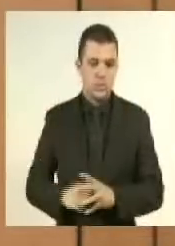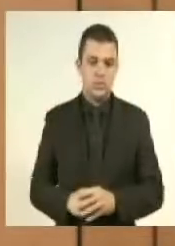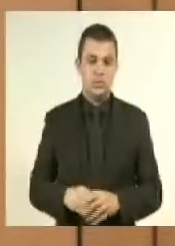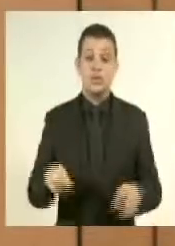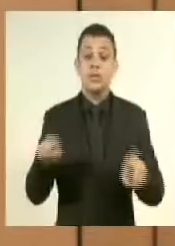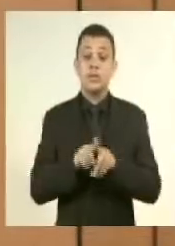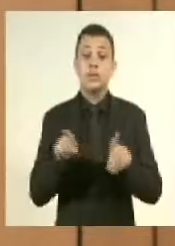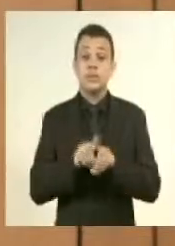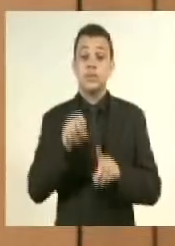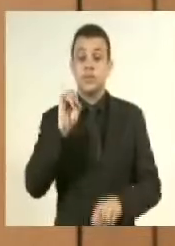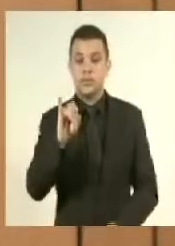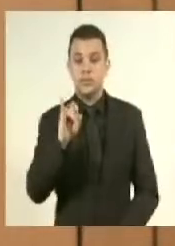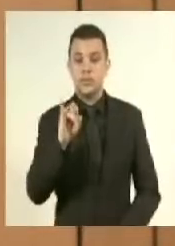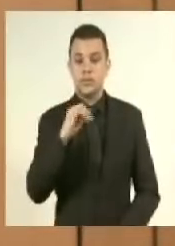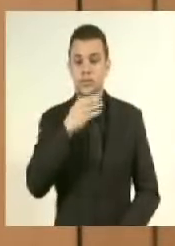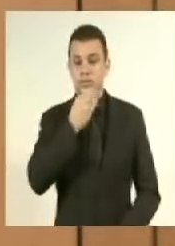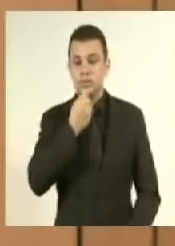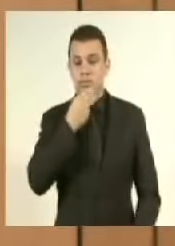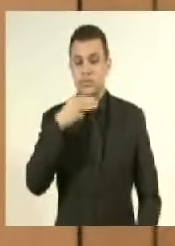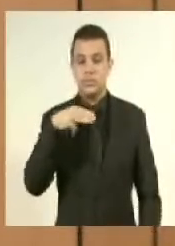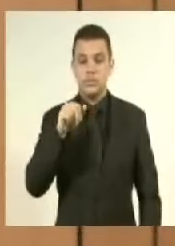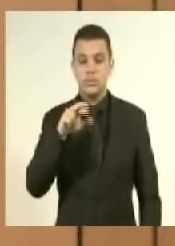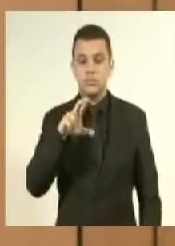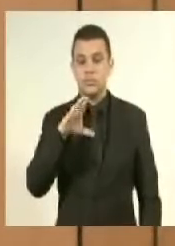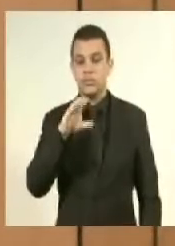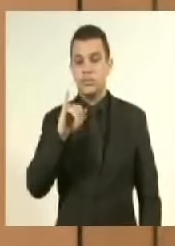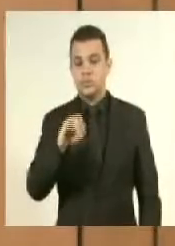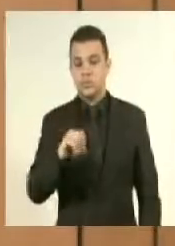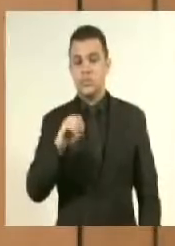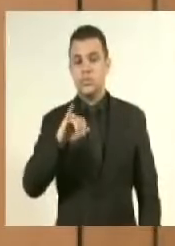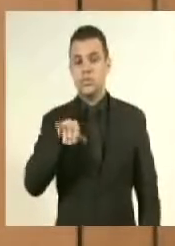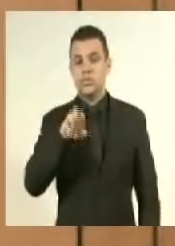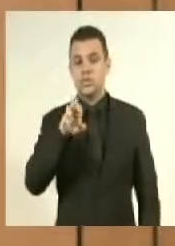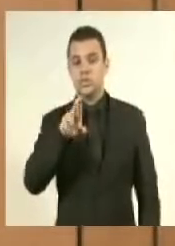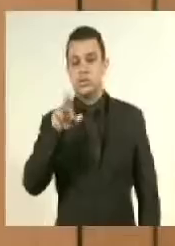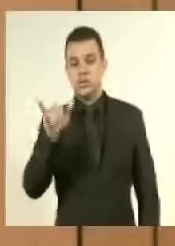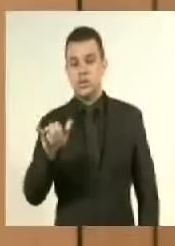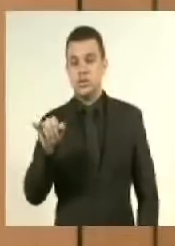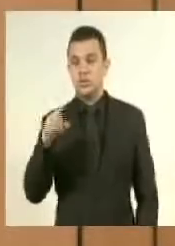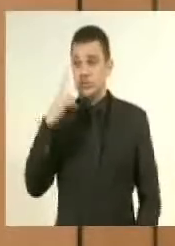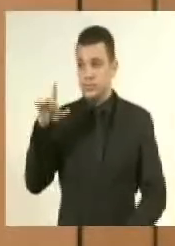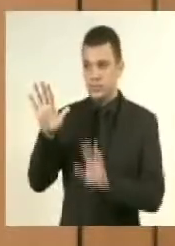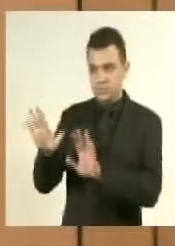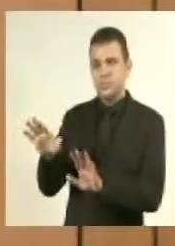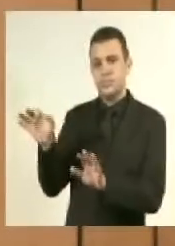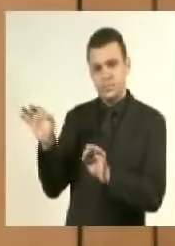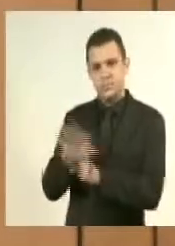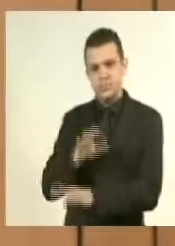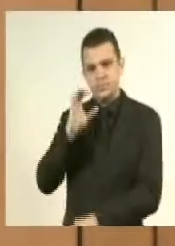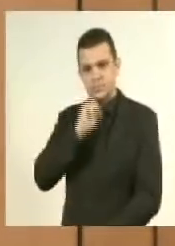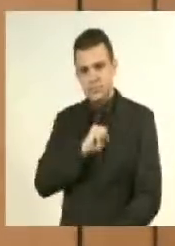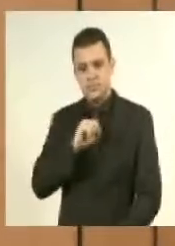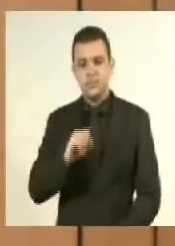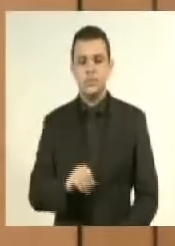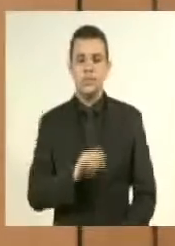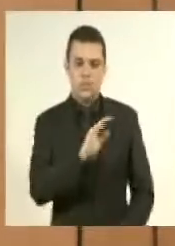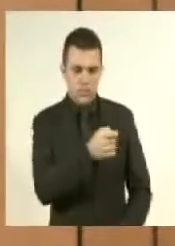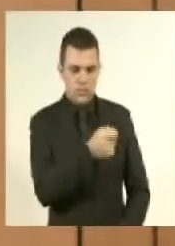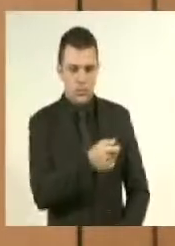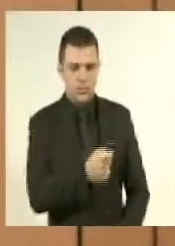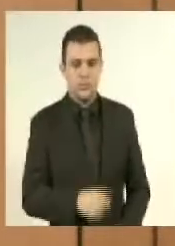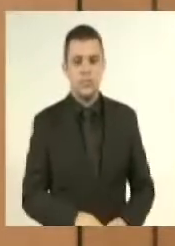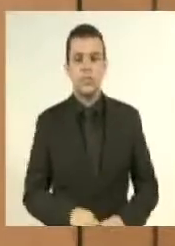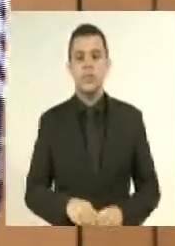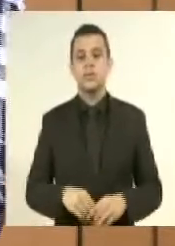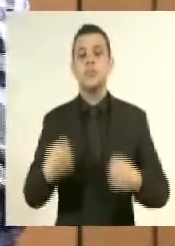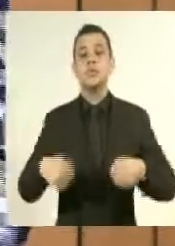Gerri... Deputada, o tema está bem... Já vou terminar. Desde que Márcio Gerri não colocasse